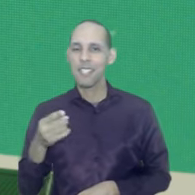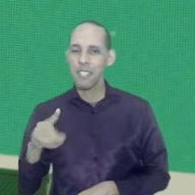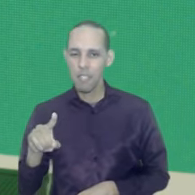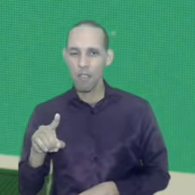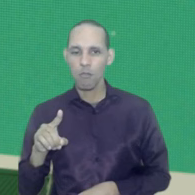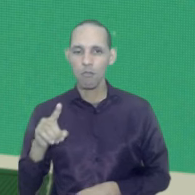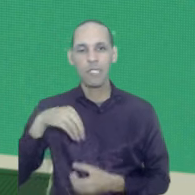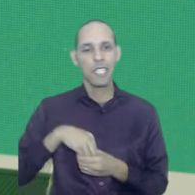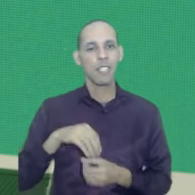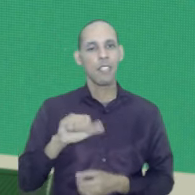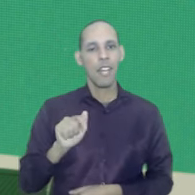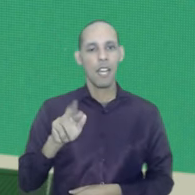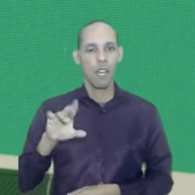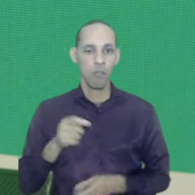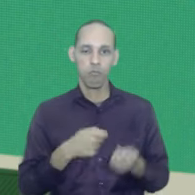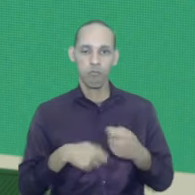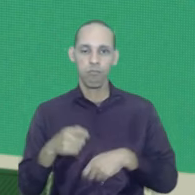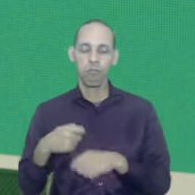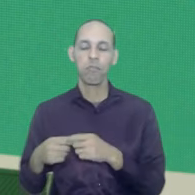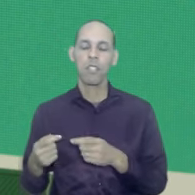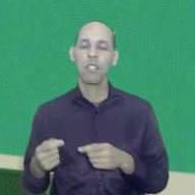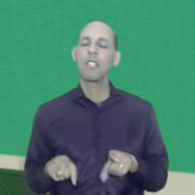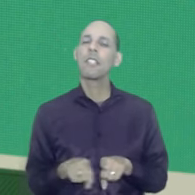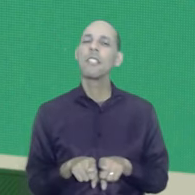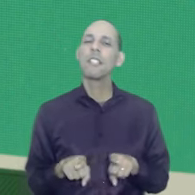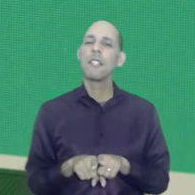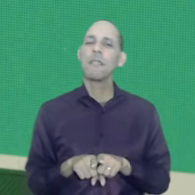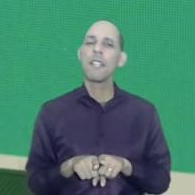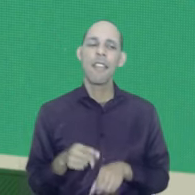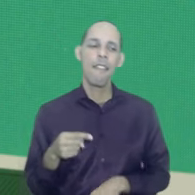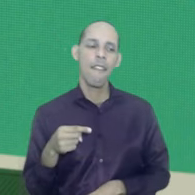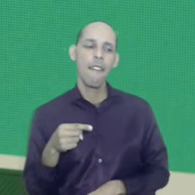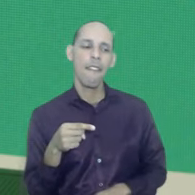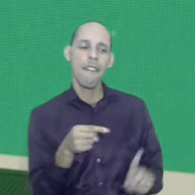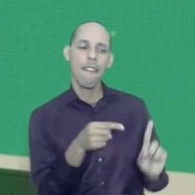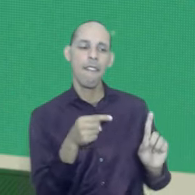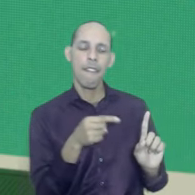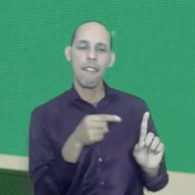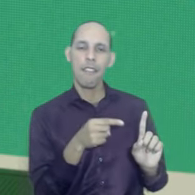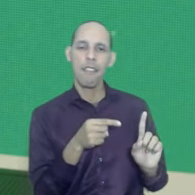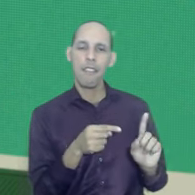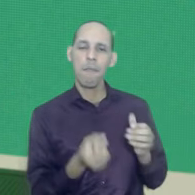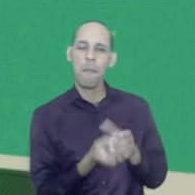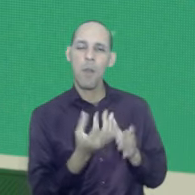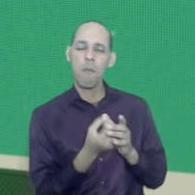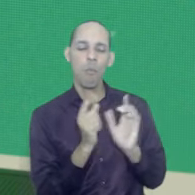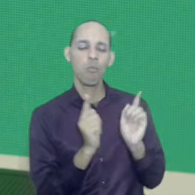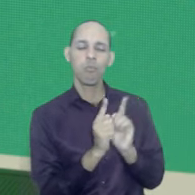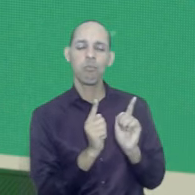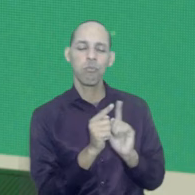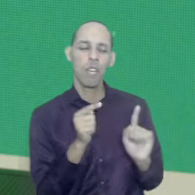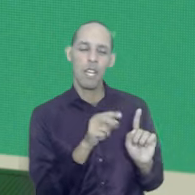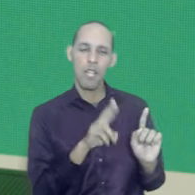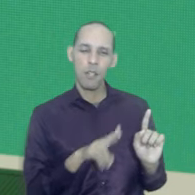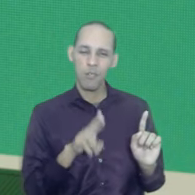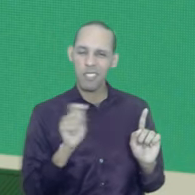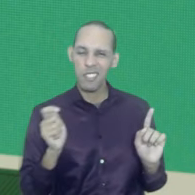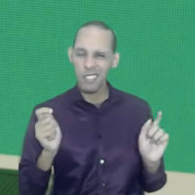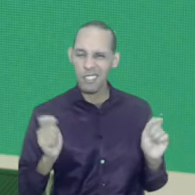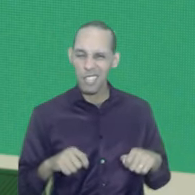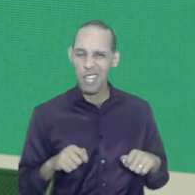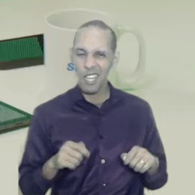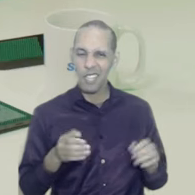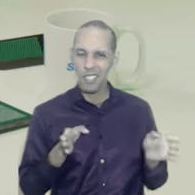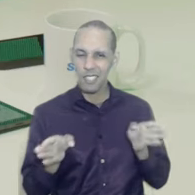eh E se o o o pequeno produtor já está eh utilizando e se é acessível a esse pequeno